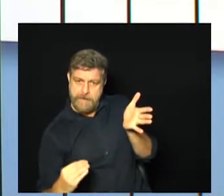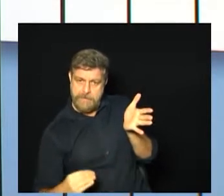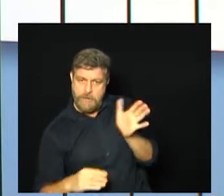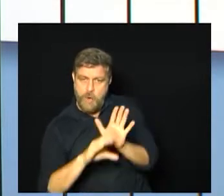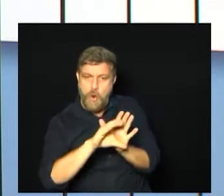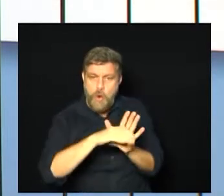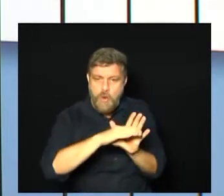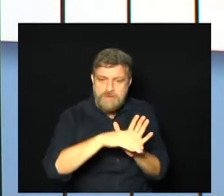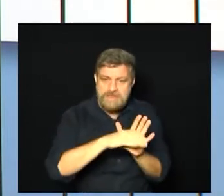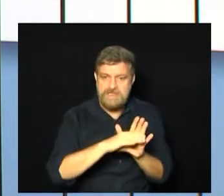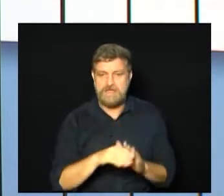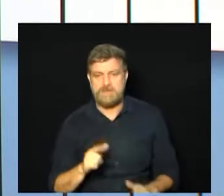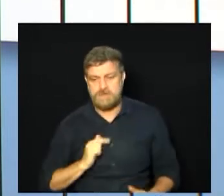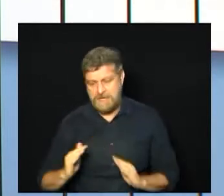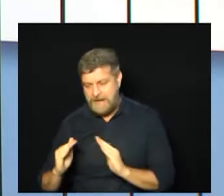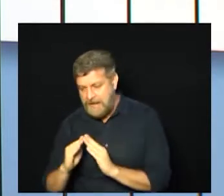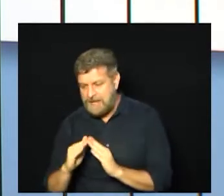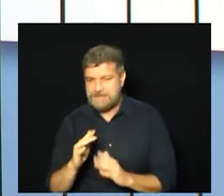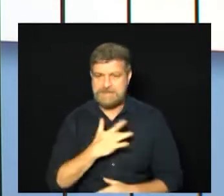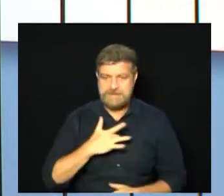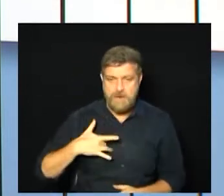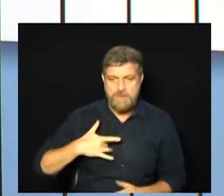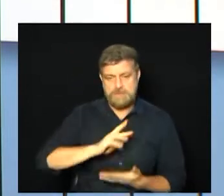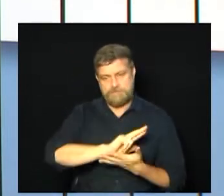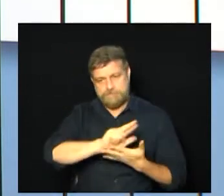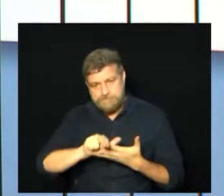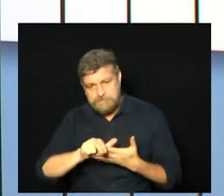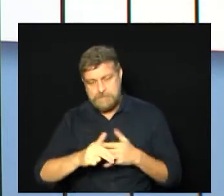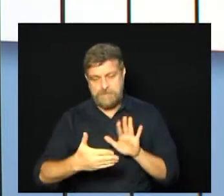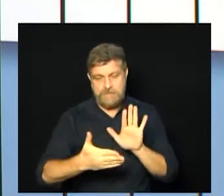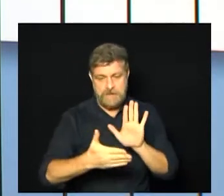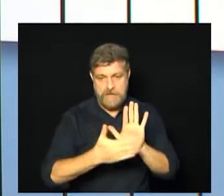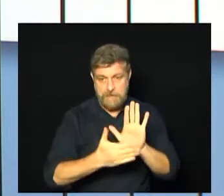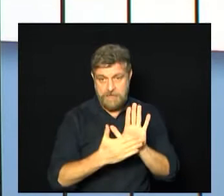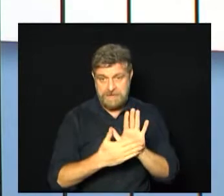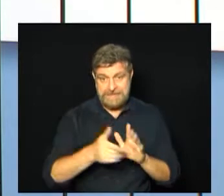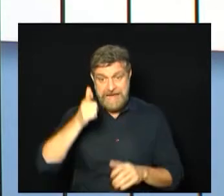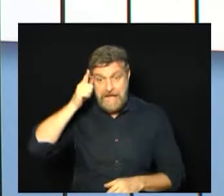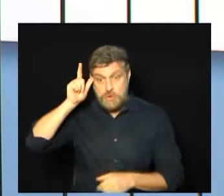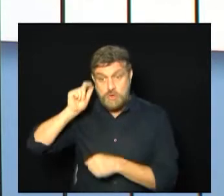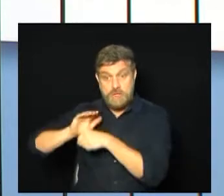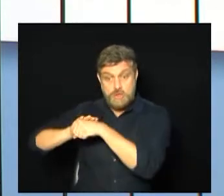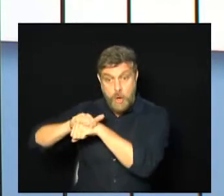habitação, segurança, saúde, etc. E a proposta que foi aprovada na noite desta